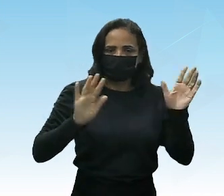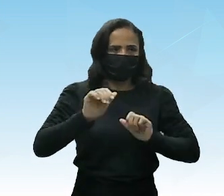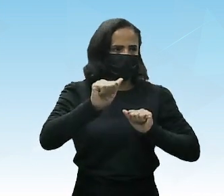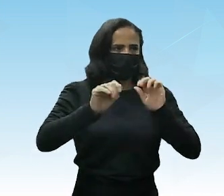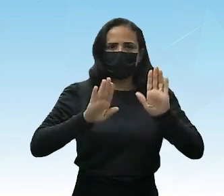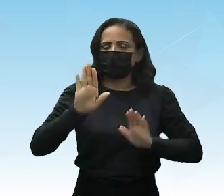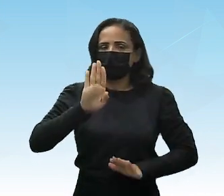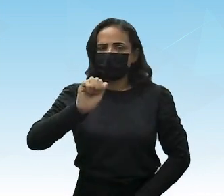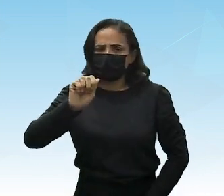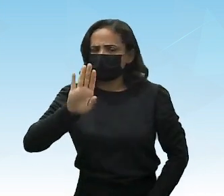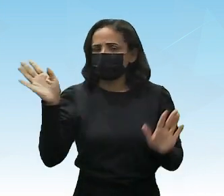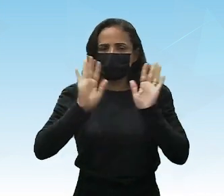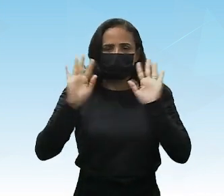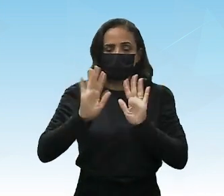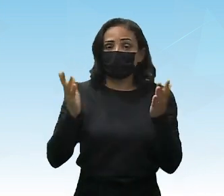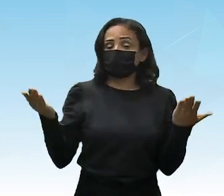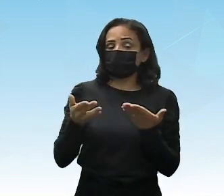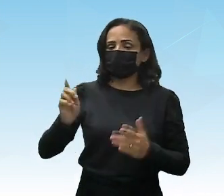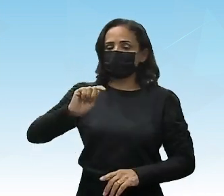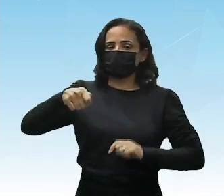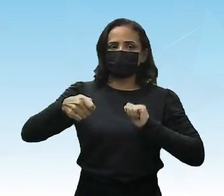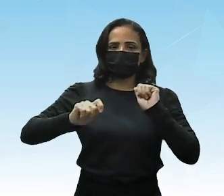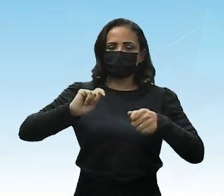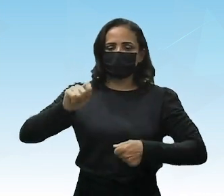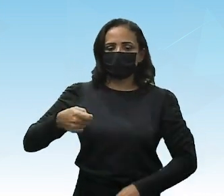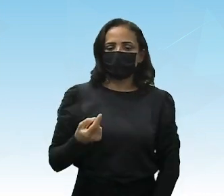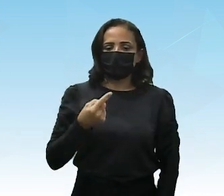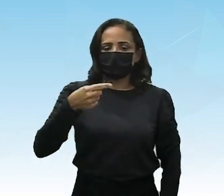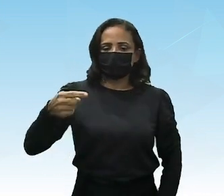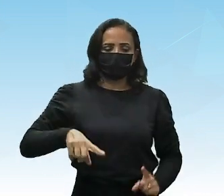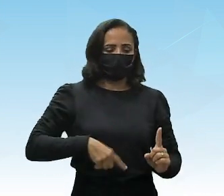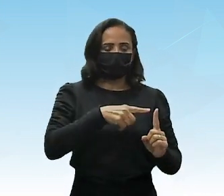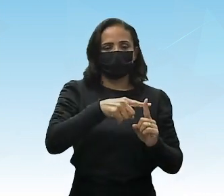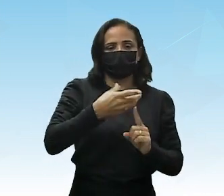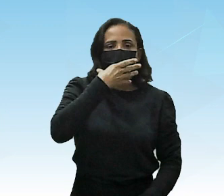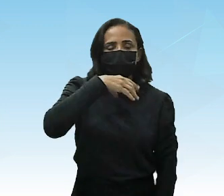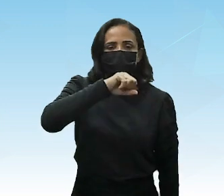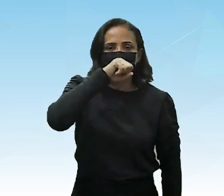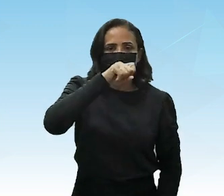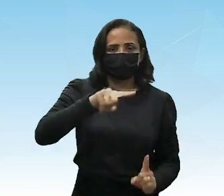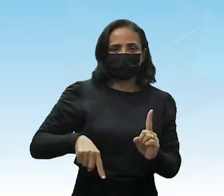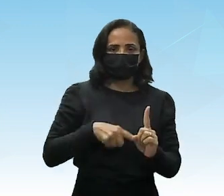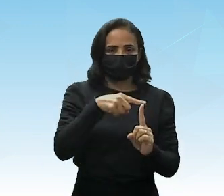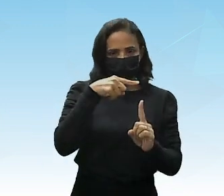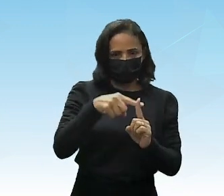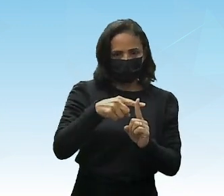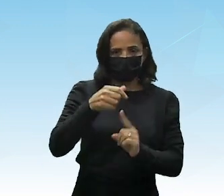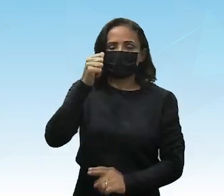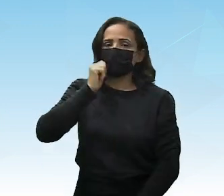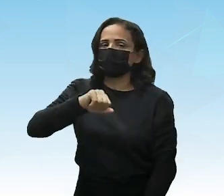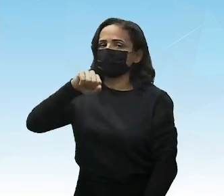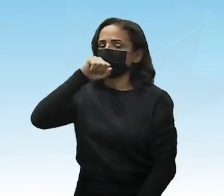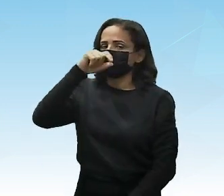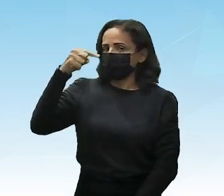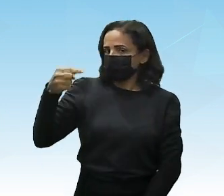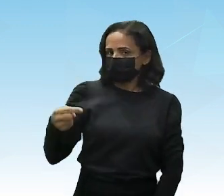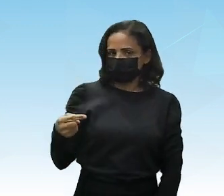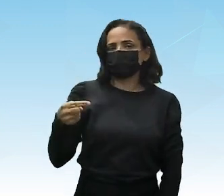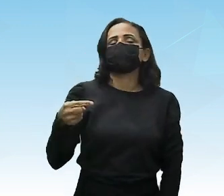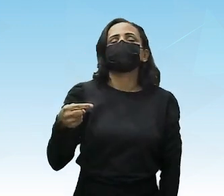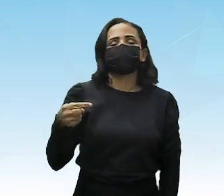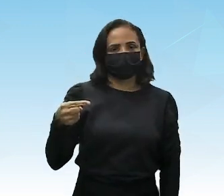B, A. Não, não me interessa isso. Só me interessa o sinal. O pai é positivo, a mãe é